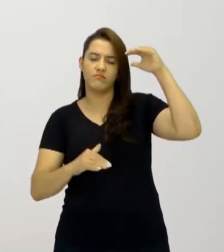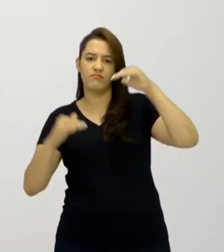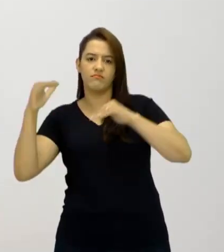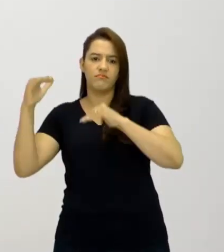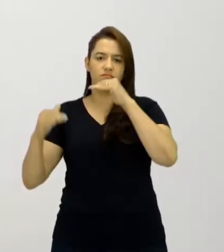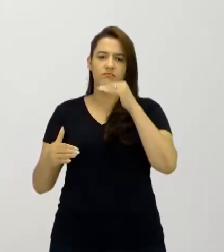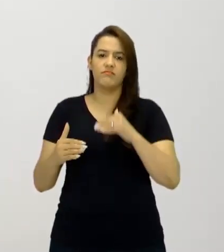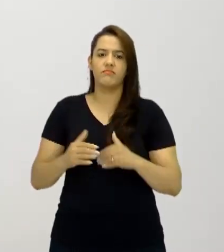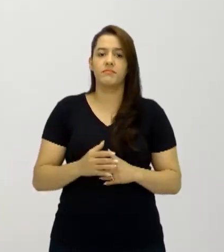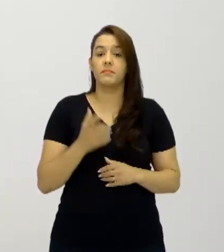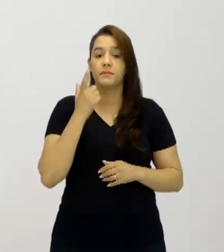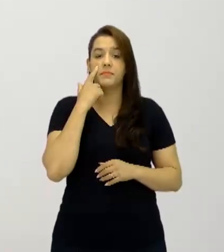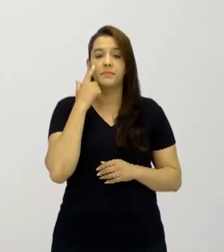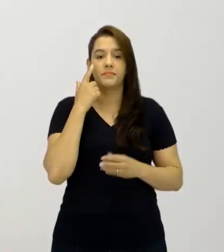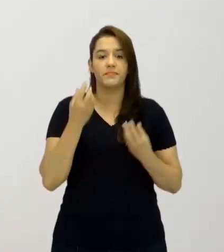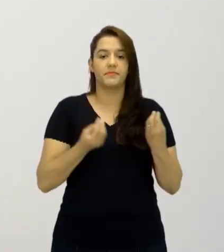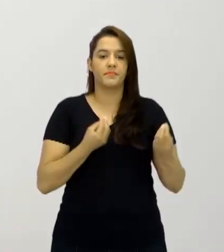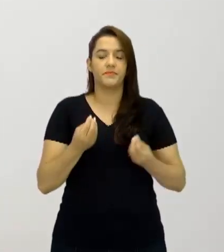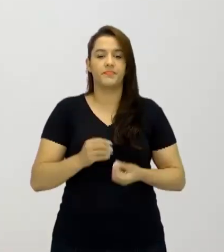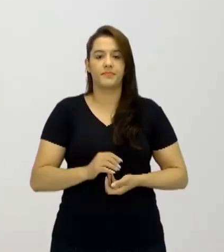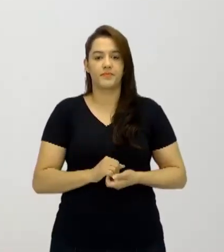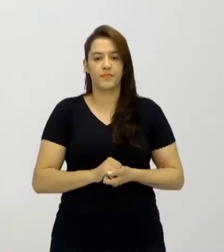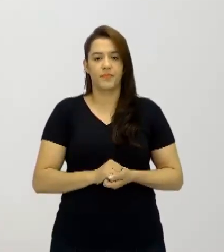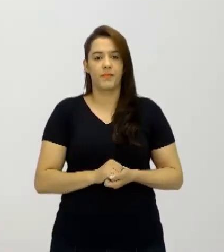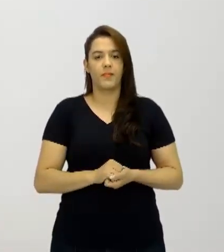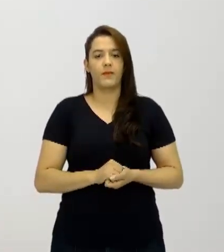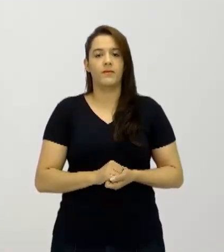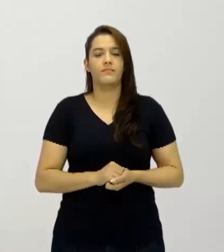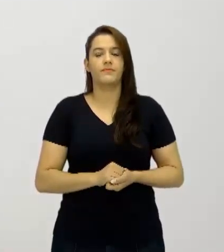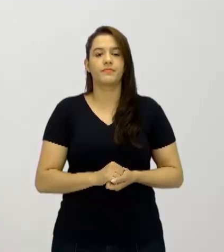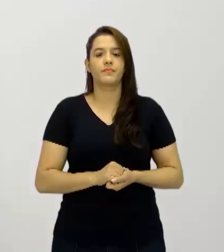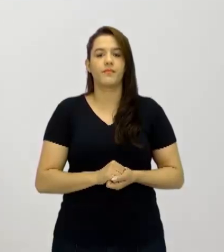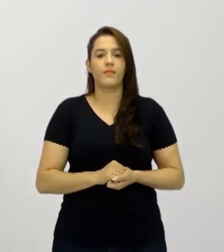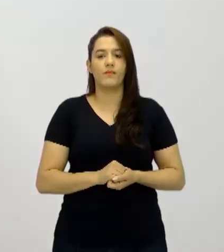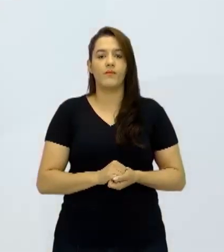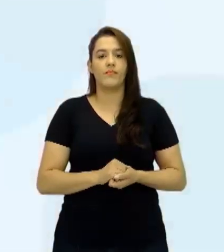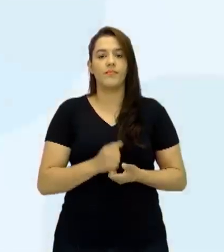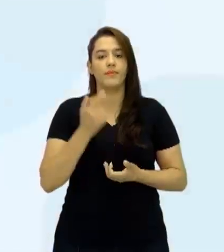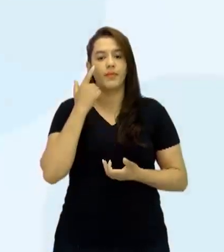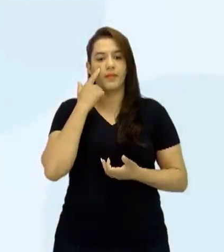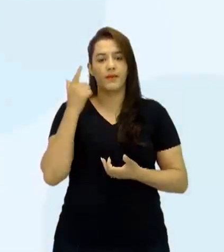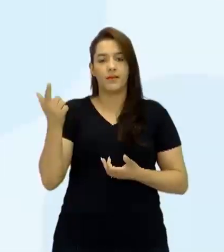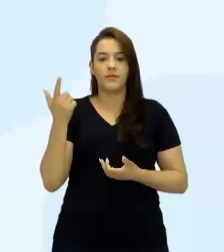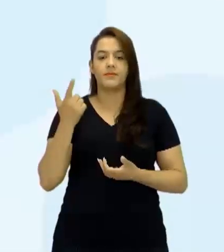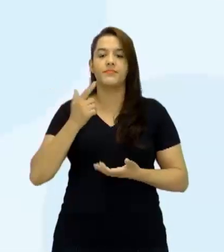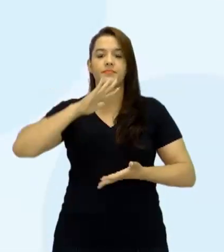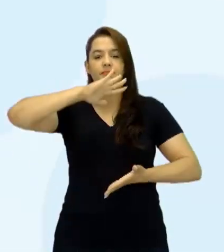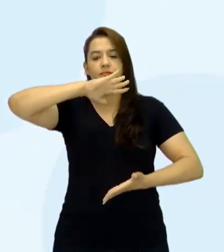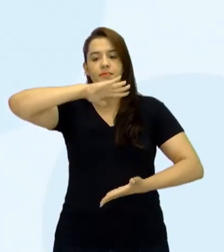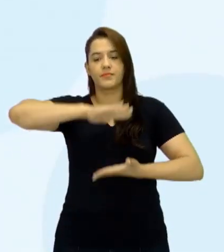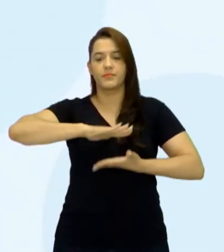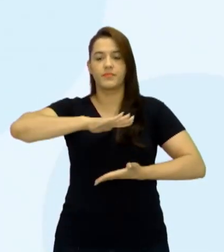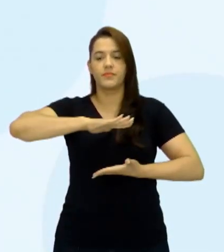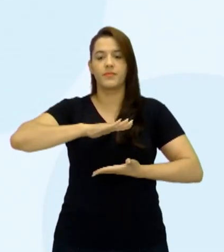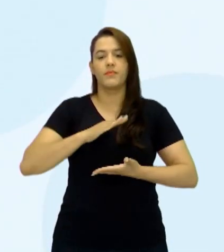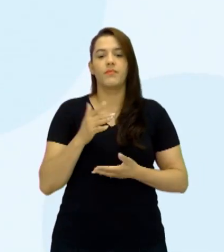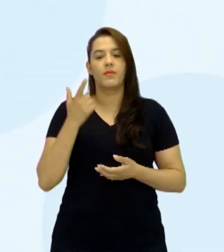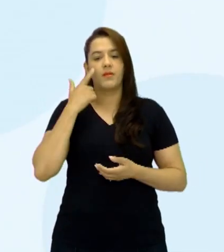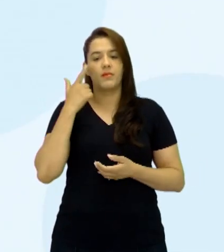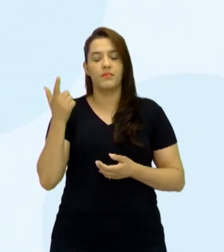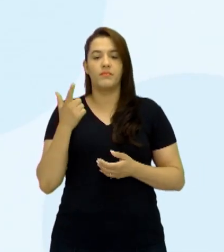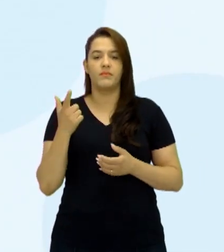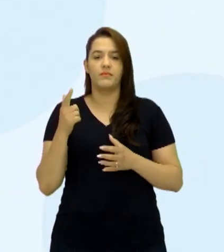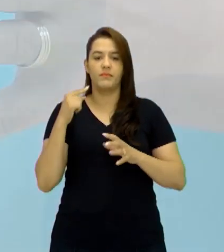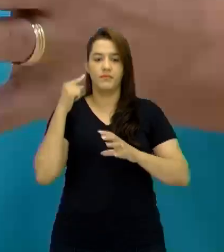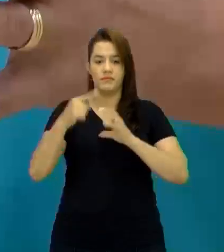mais. Vamos ver então. Primeiro, vamos falar um pouquinho sobre o achatamento da Terra. Volta aqui só um